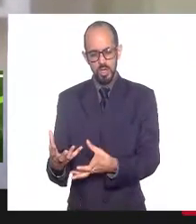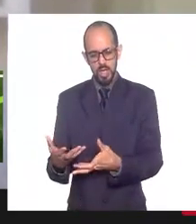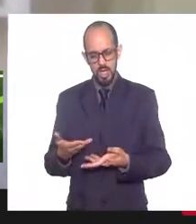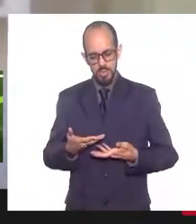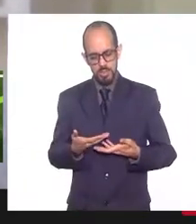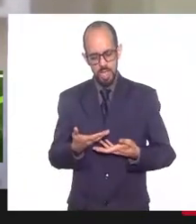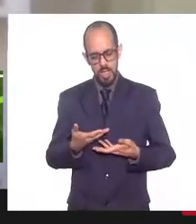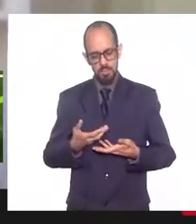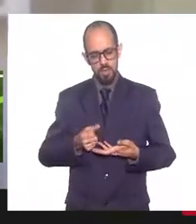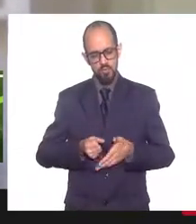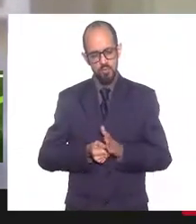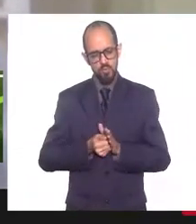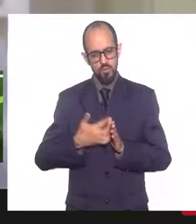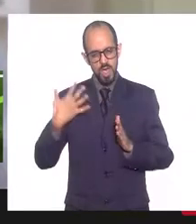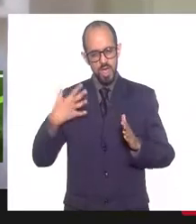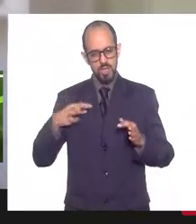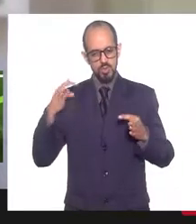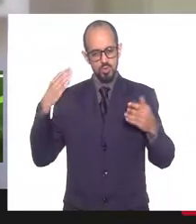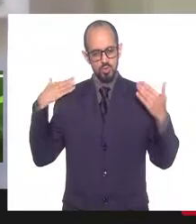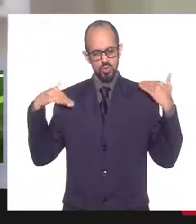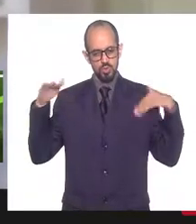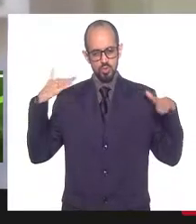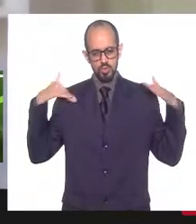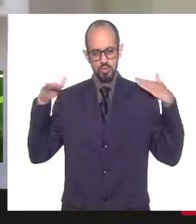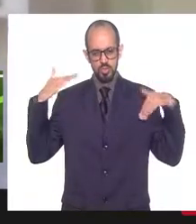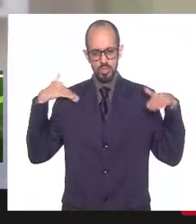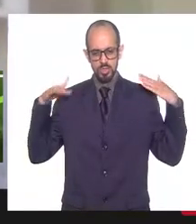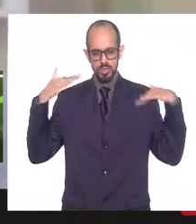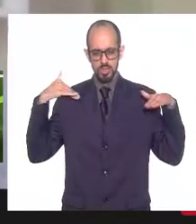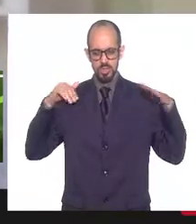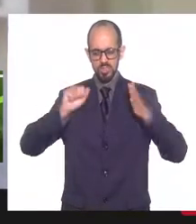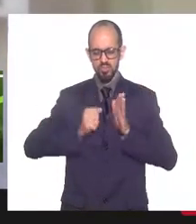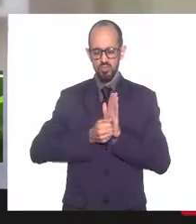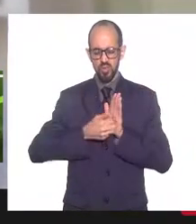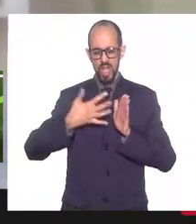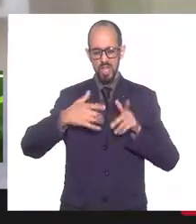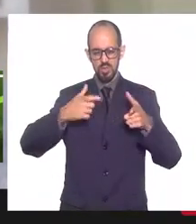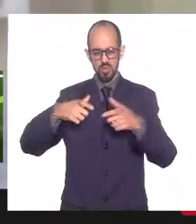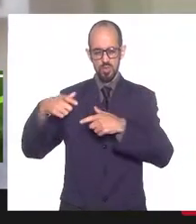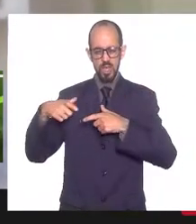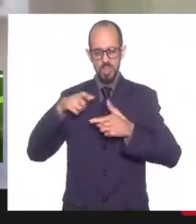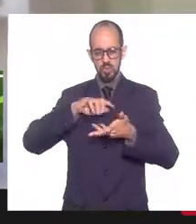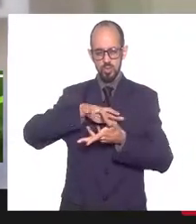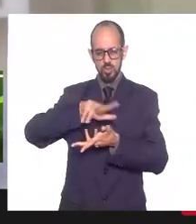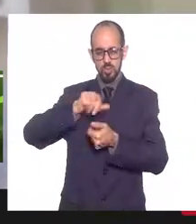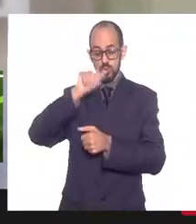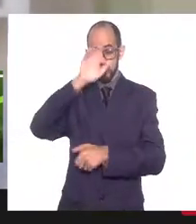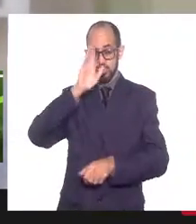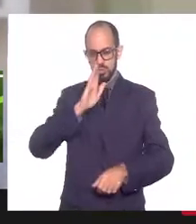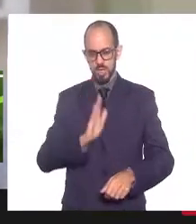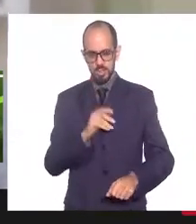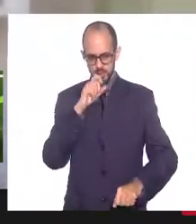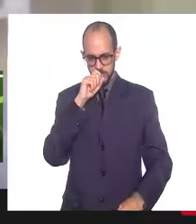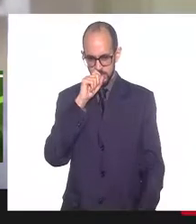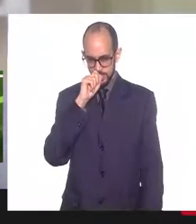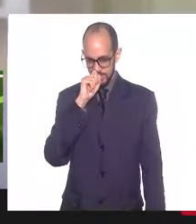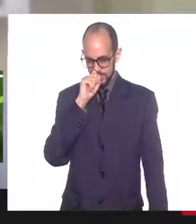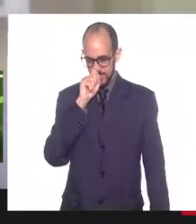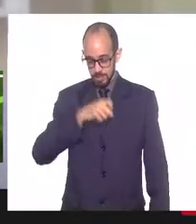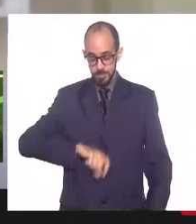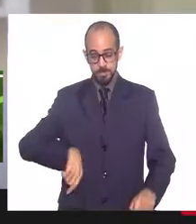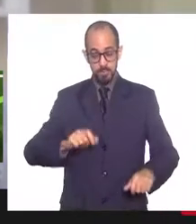um grande número de pessoas cosmopolitas de várias partes do mundo, do Brasil. Essas pessoas